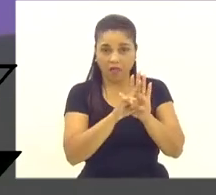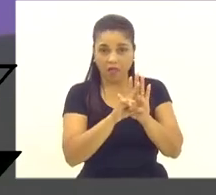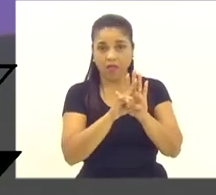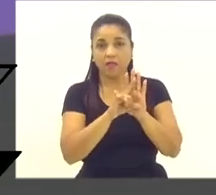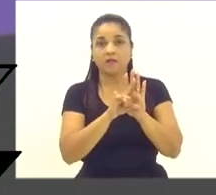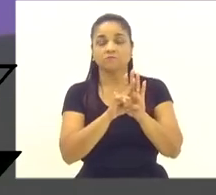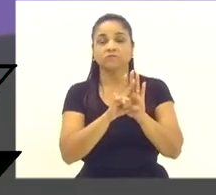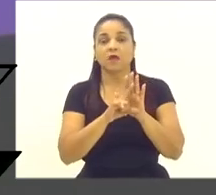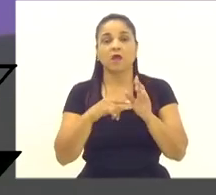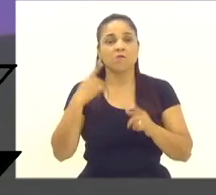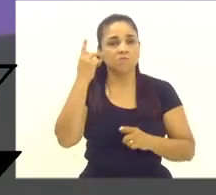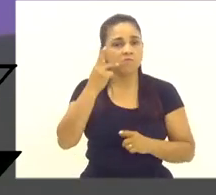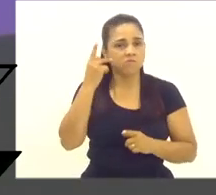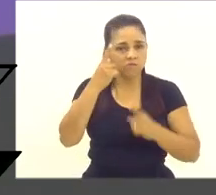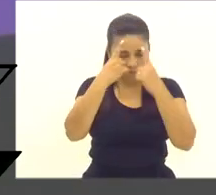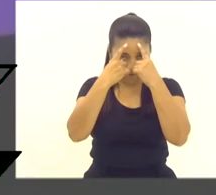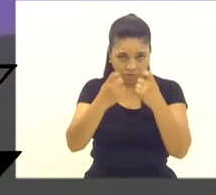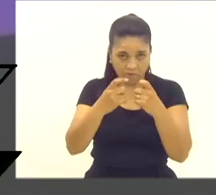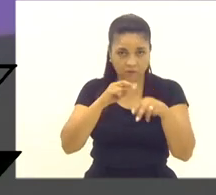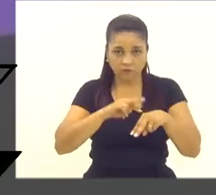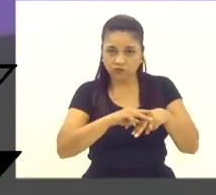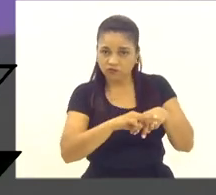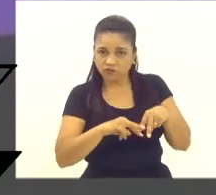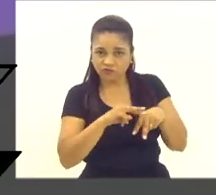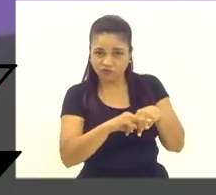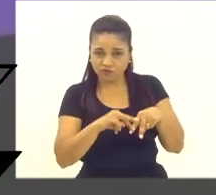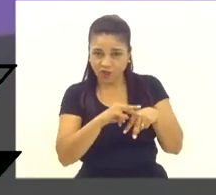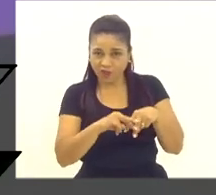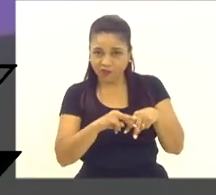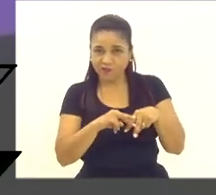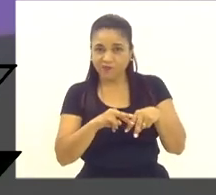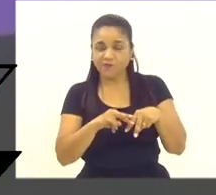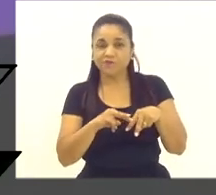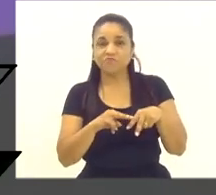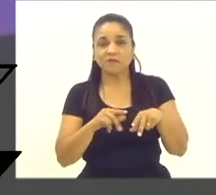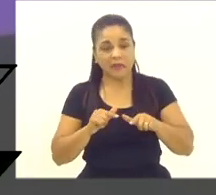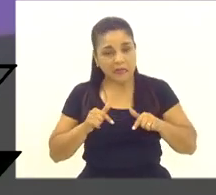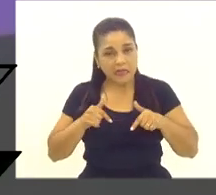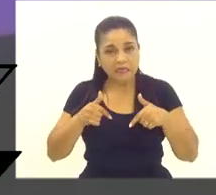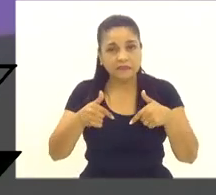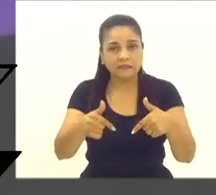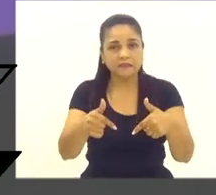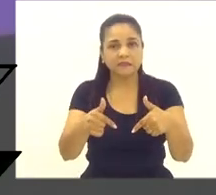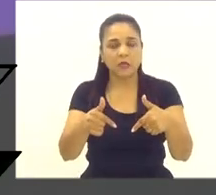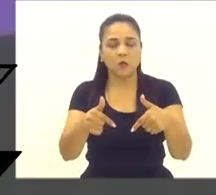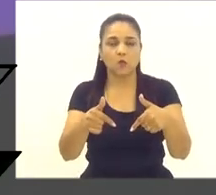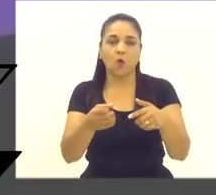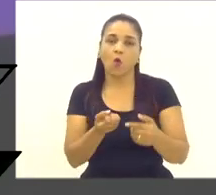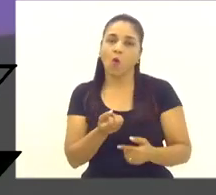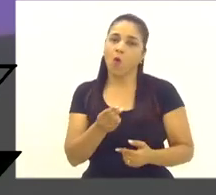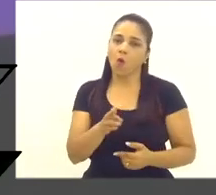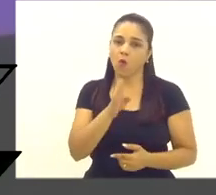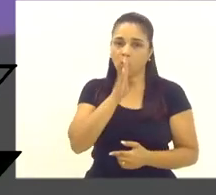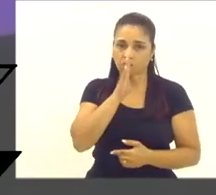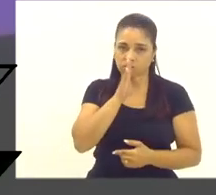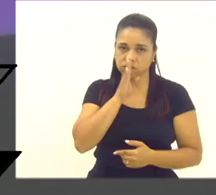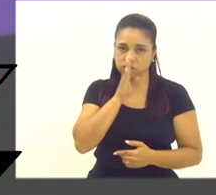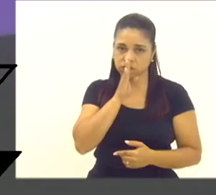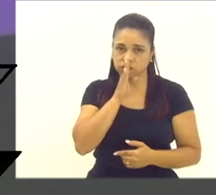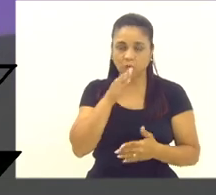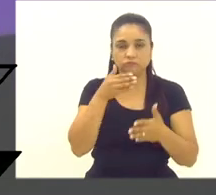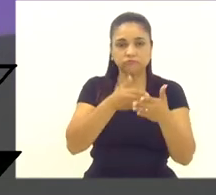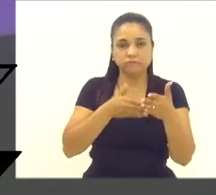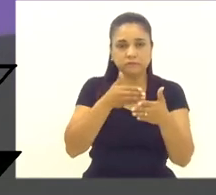política de gênero ali tá dando para ler é toda ação conduta ou omissão com finalidade de impedir